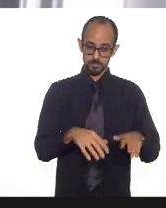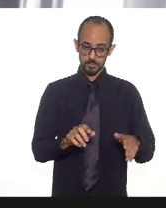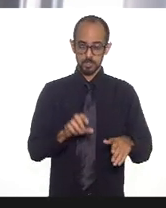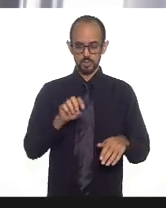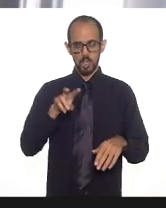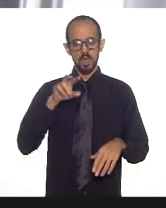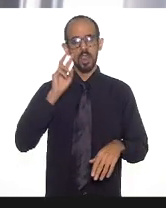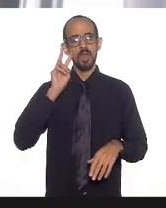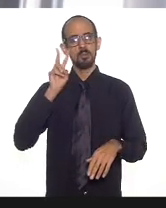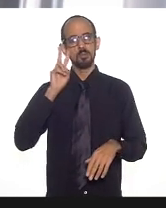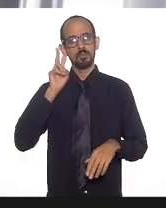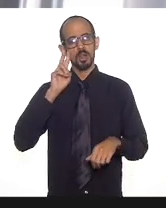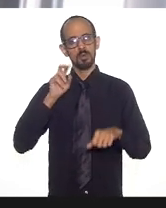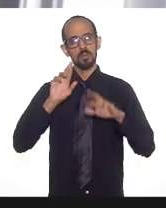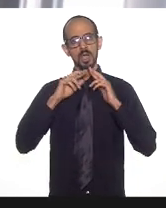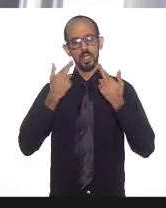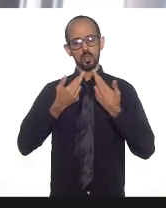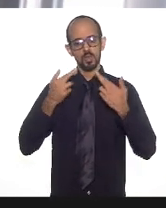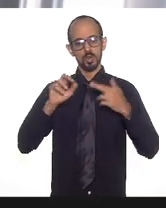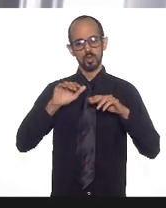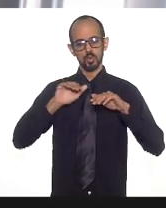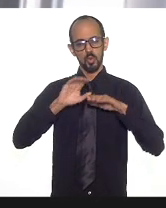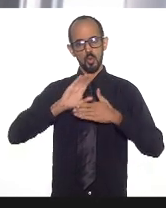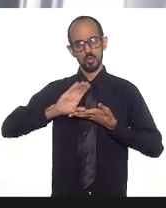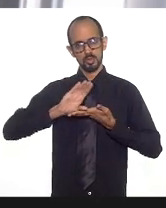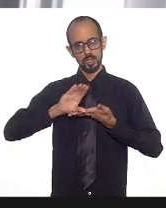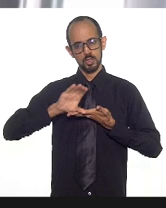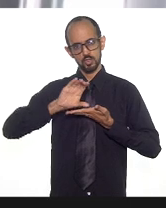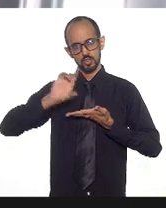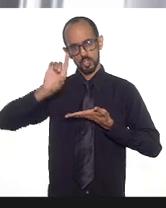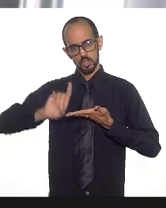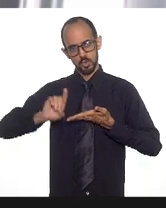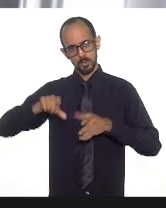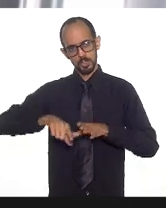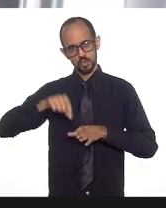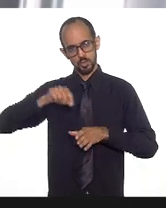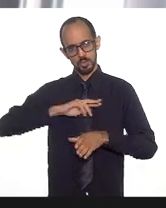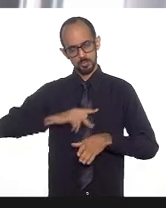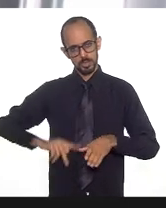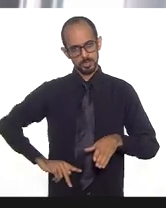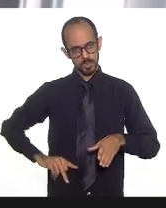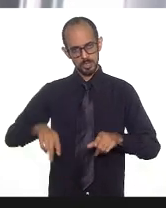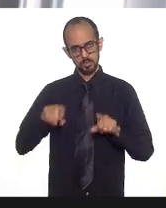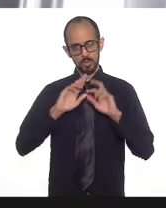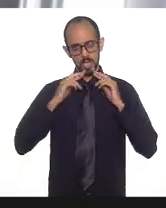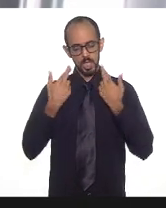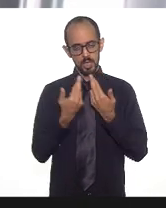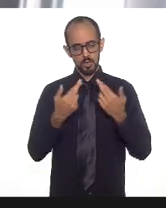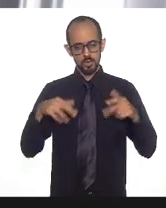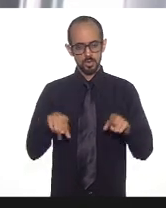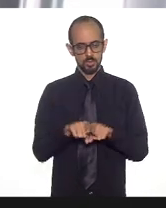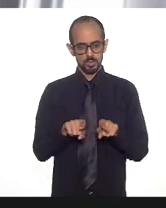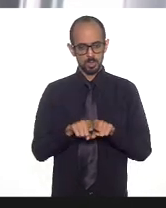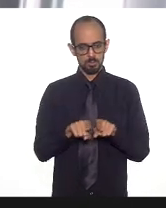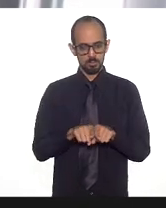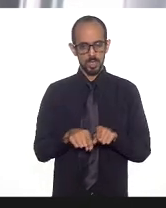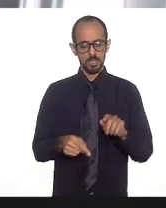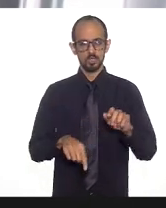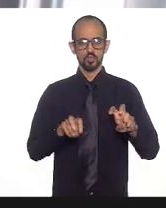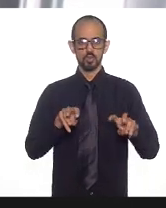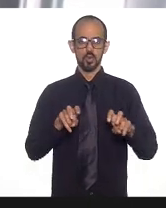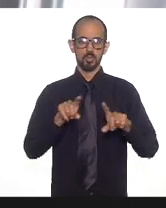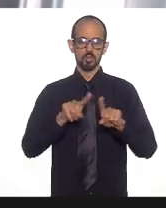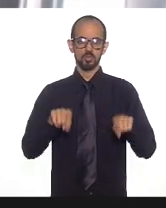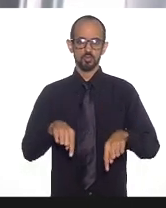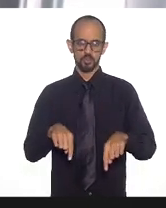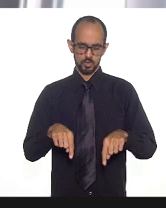com o conselho diretor sobre o projeto da escolha do presidente, uma reunião executiva específica sobre a pauta dos servidores, essa